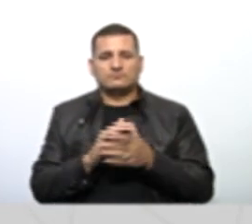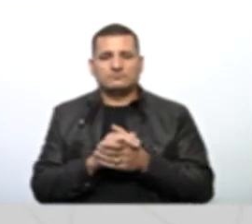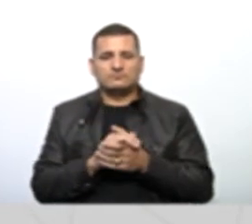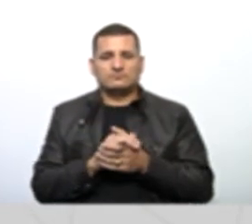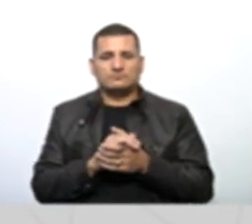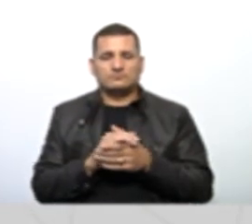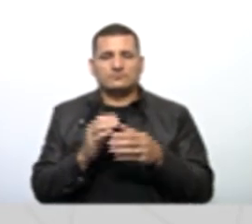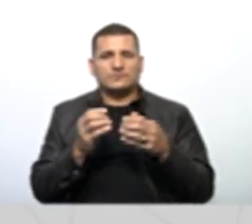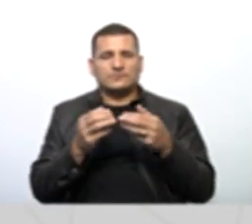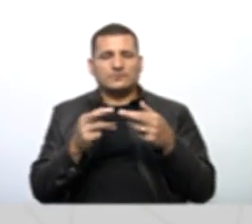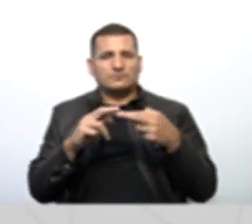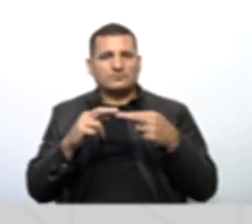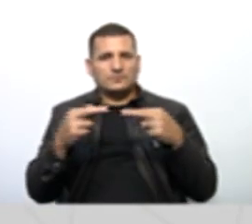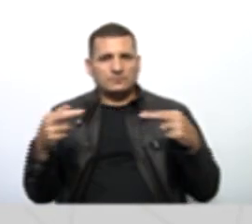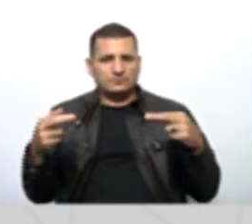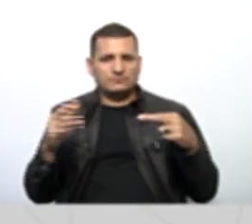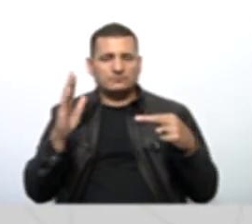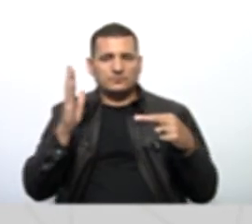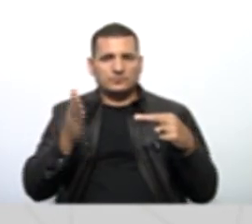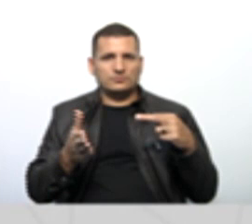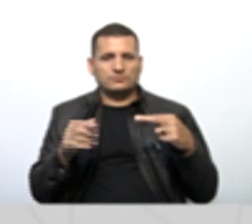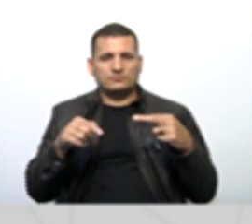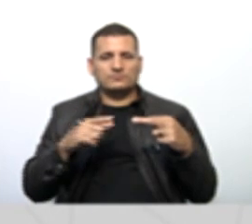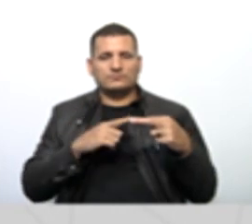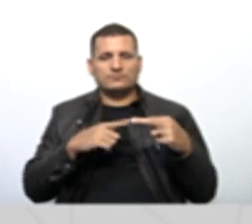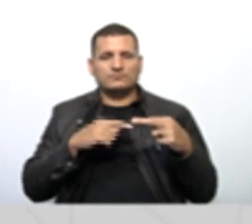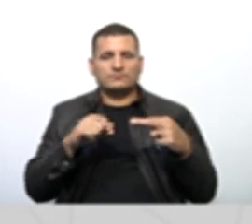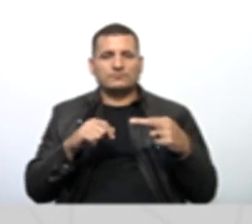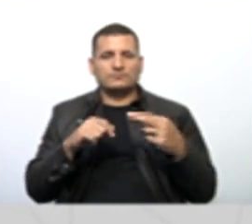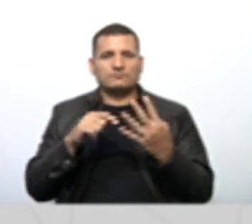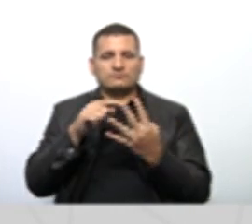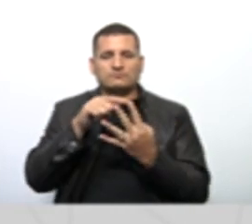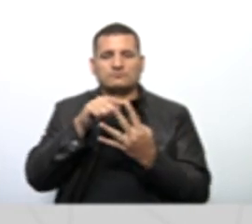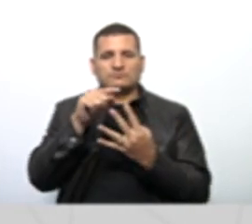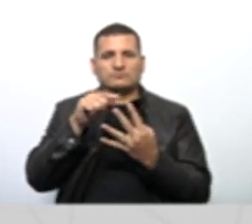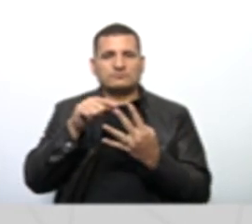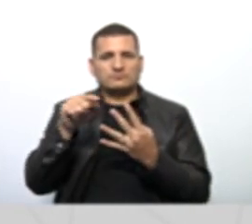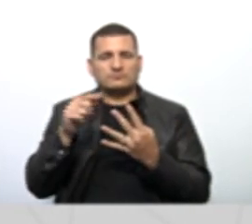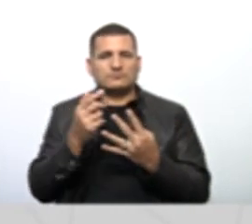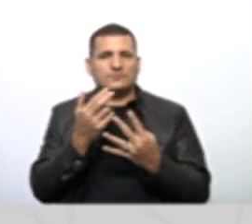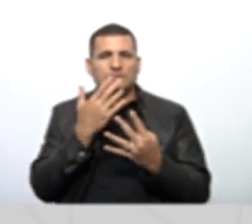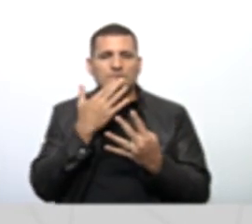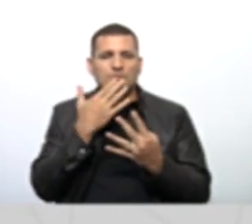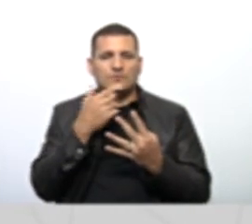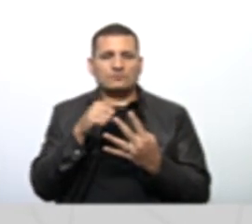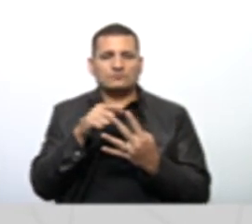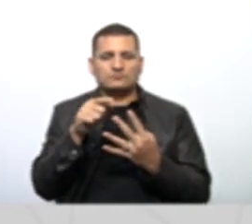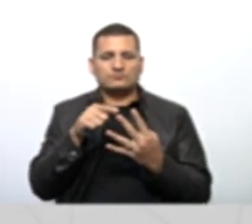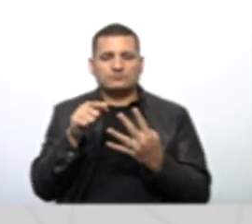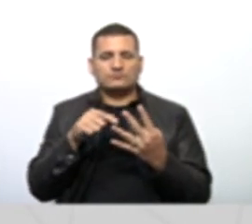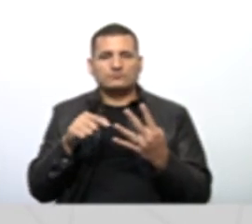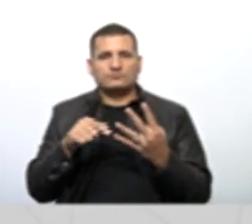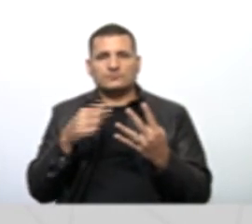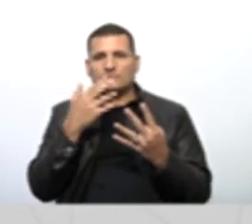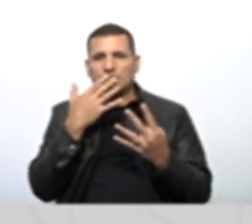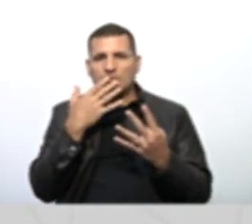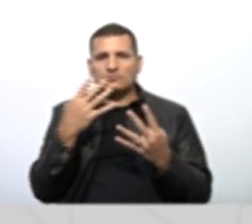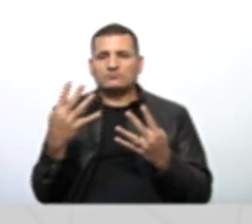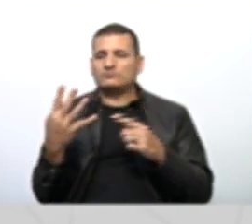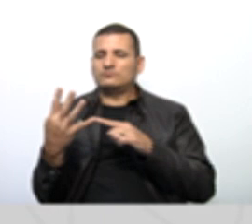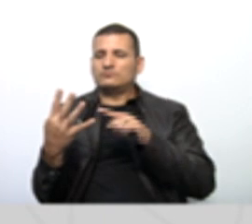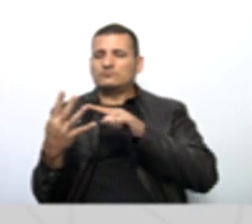cabo direto ele tem as duas pontas iguais as cores são iguais nas duas pontas